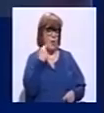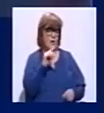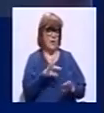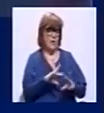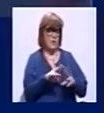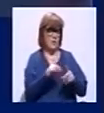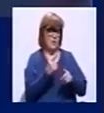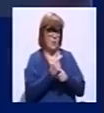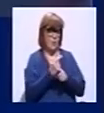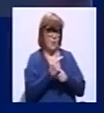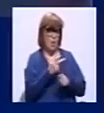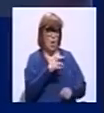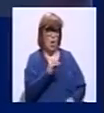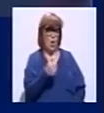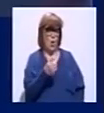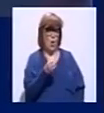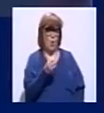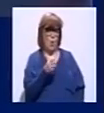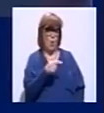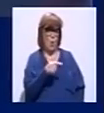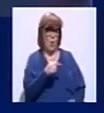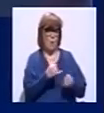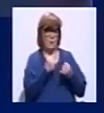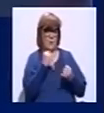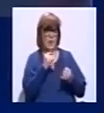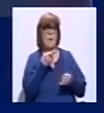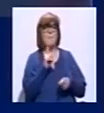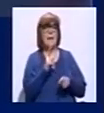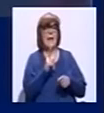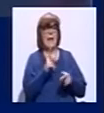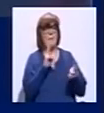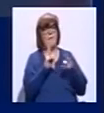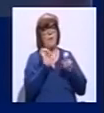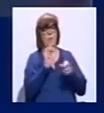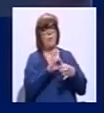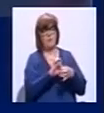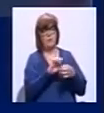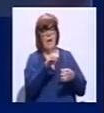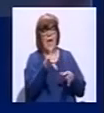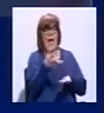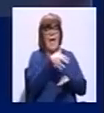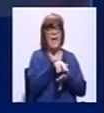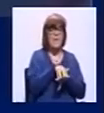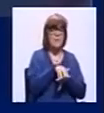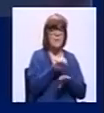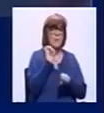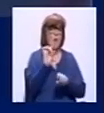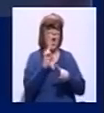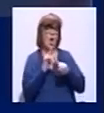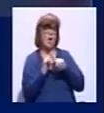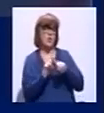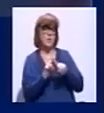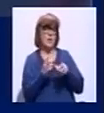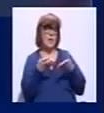robôs autônomos má solitariamente para indústria e adaptar esses robôs por um ambiente hospitalar e